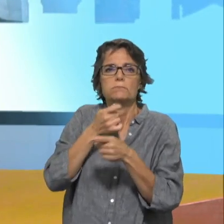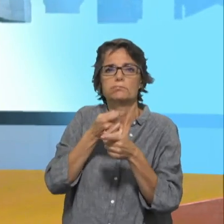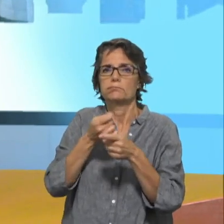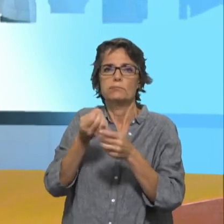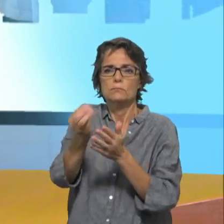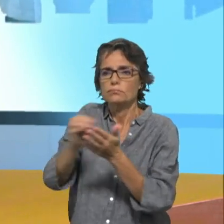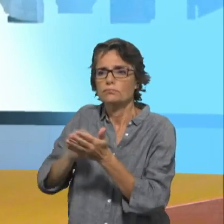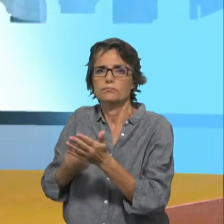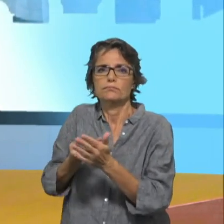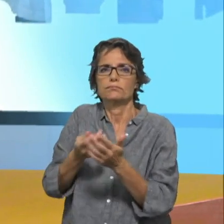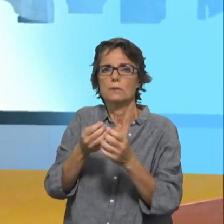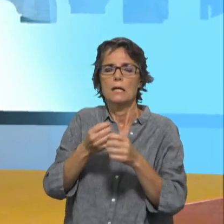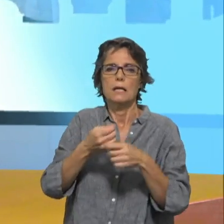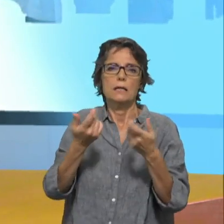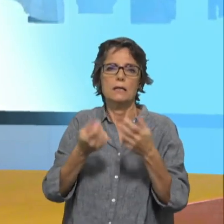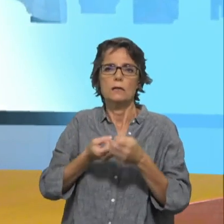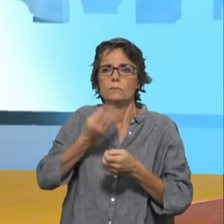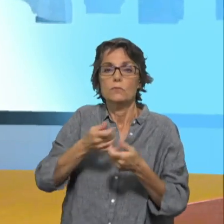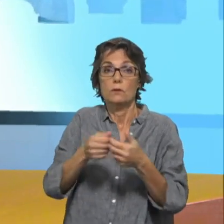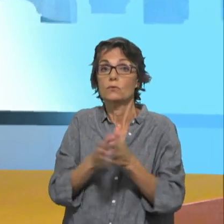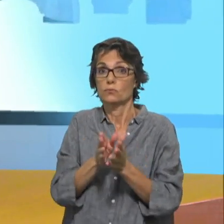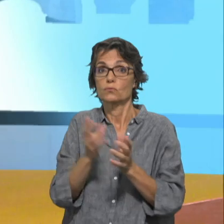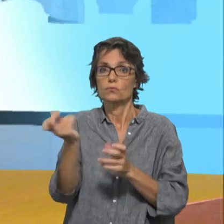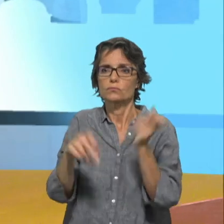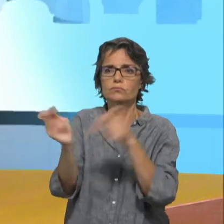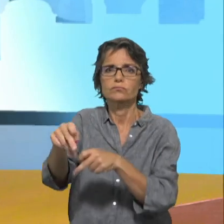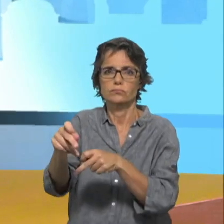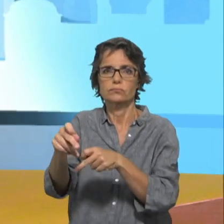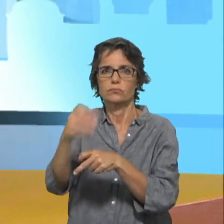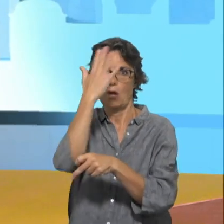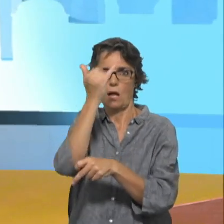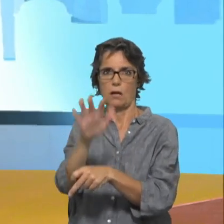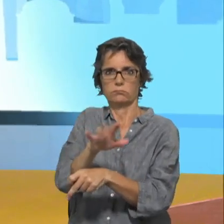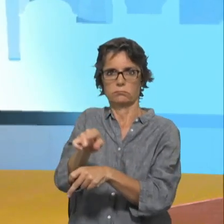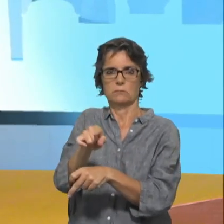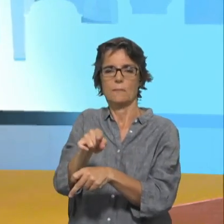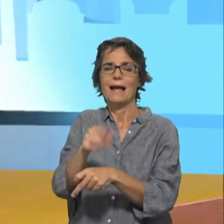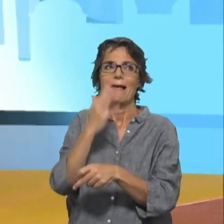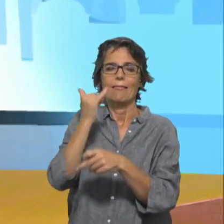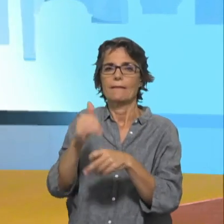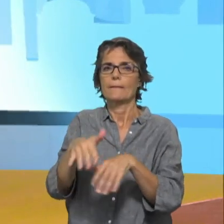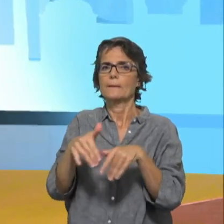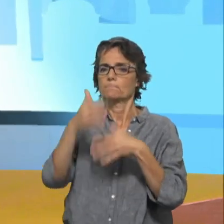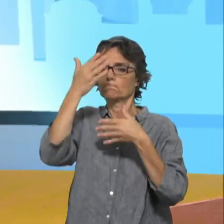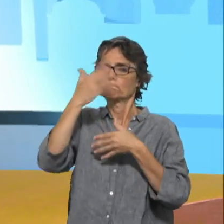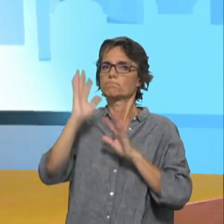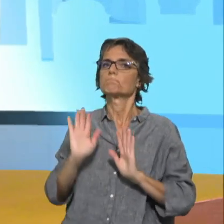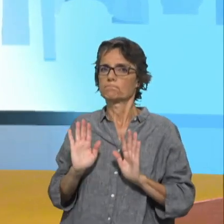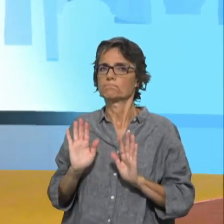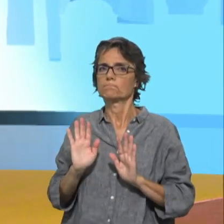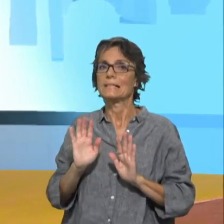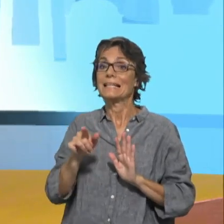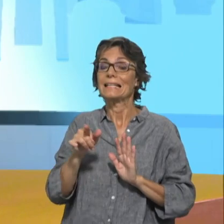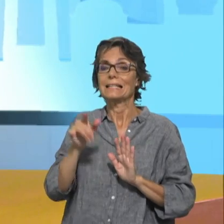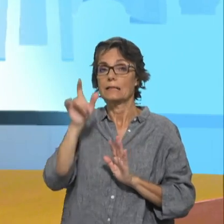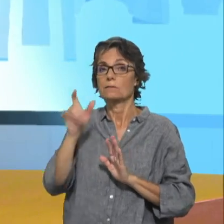Timor-Leste, com os meios que tínhamos à nossa disposição, tentávamos contar o que se passava de uma forma imparcial e eram os